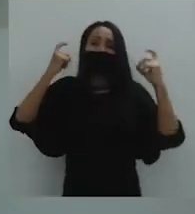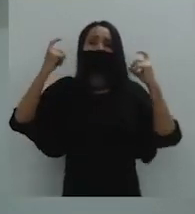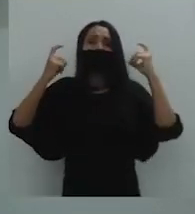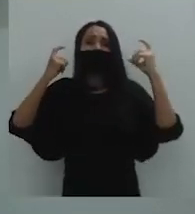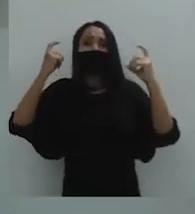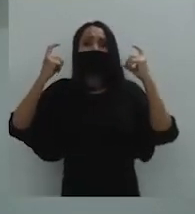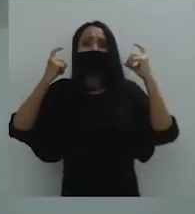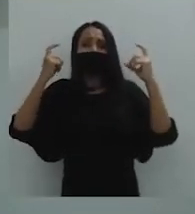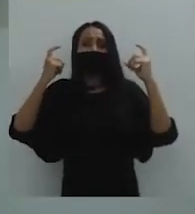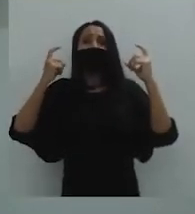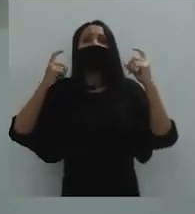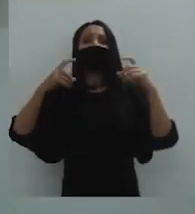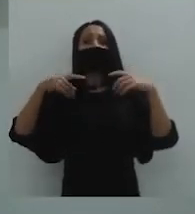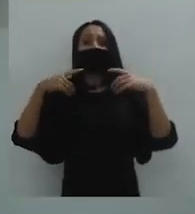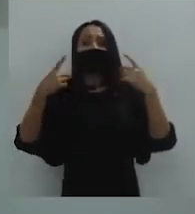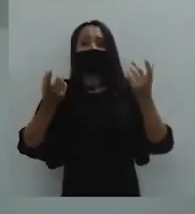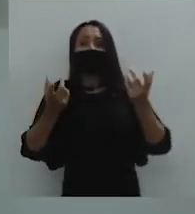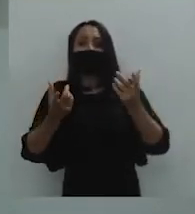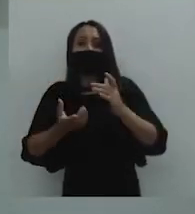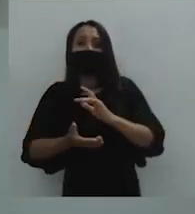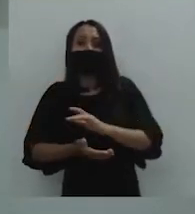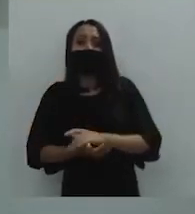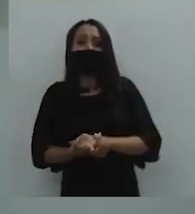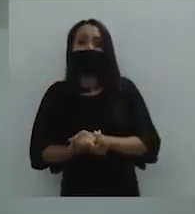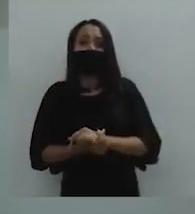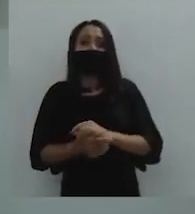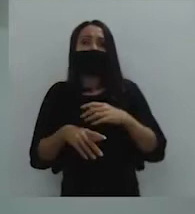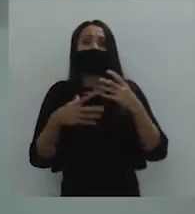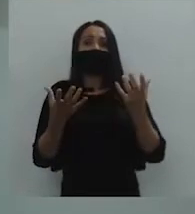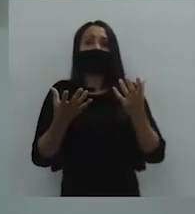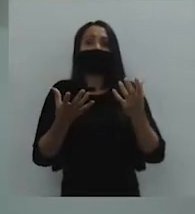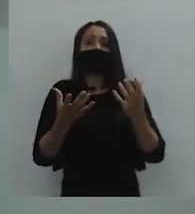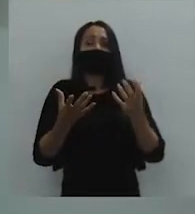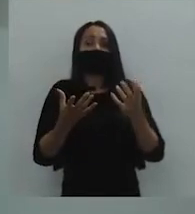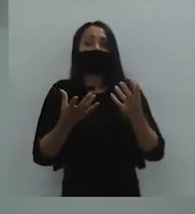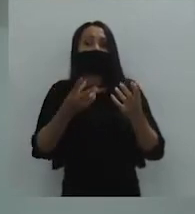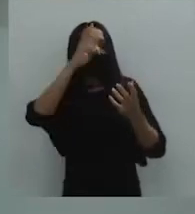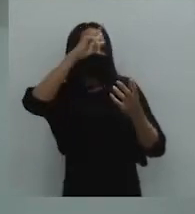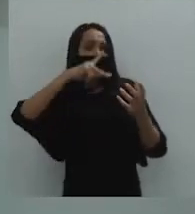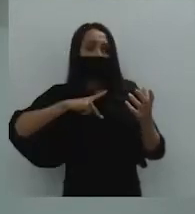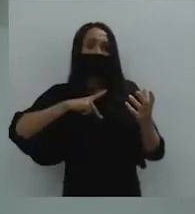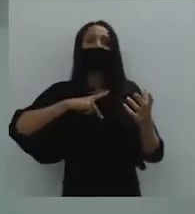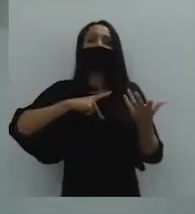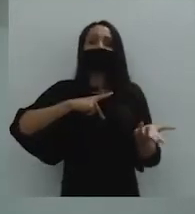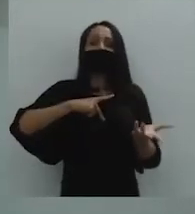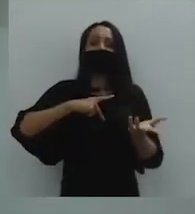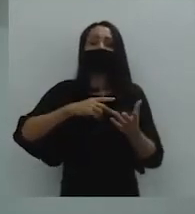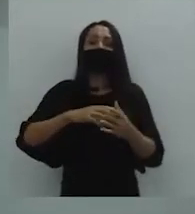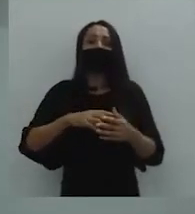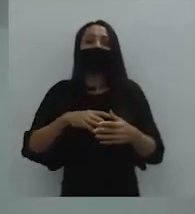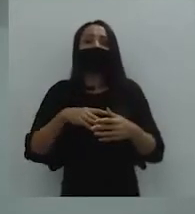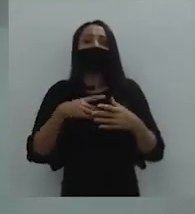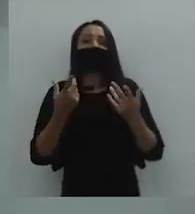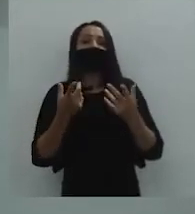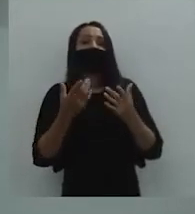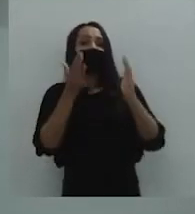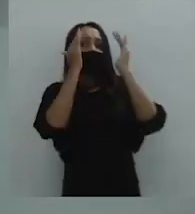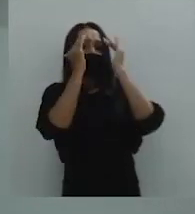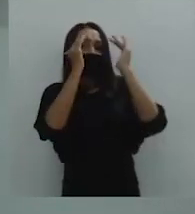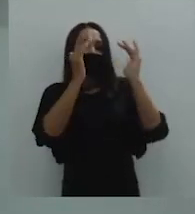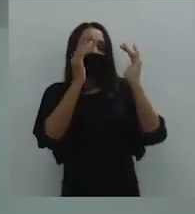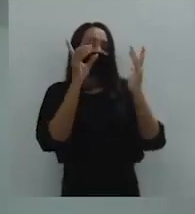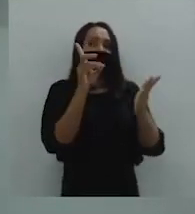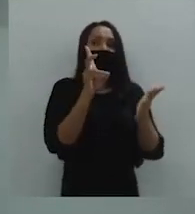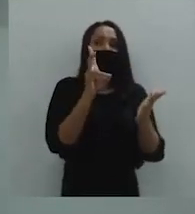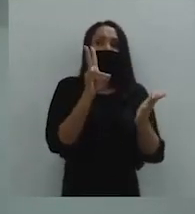em se satisfazer, certo? Do que aquele conjunto, aquele respeito, a recíproca que o índio tem,